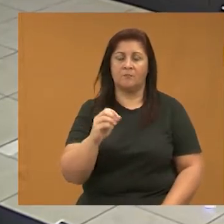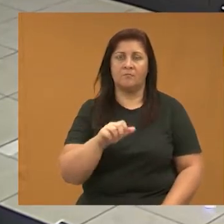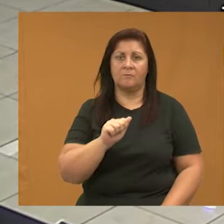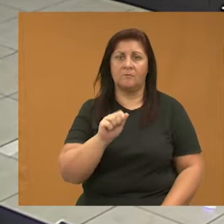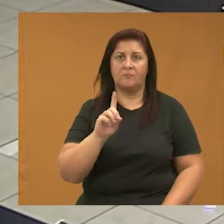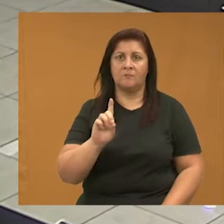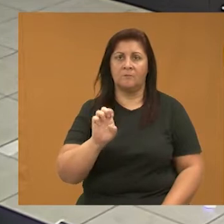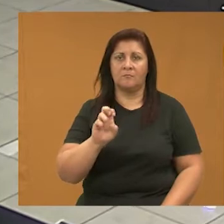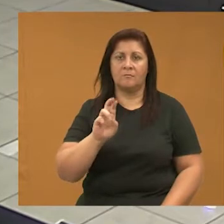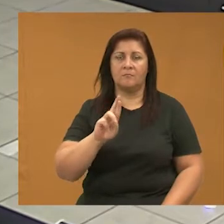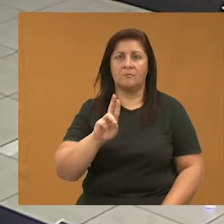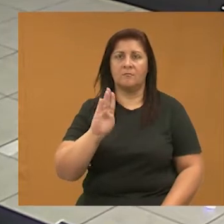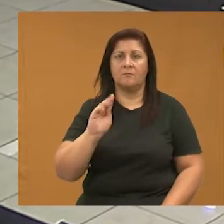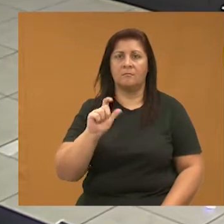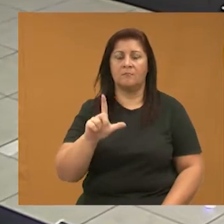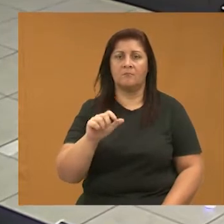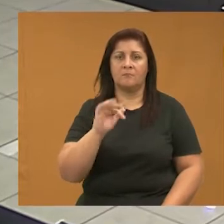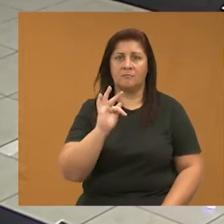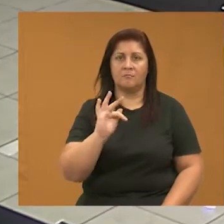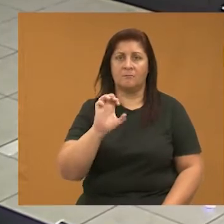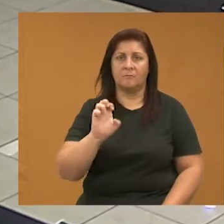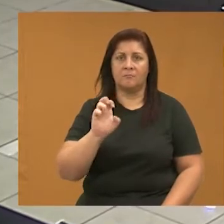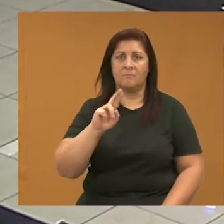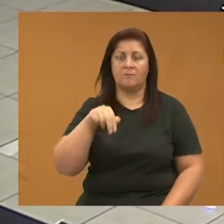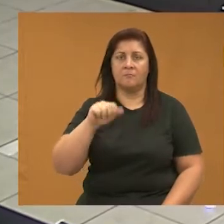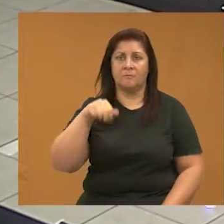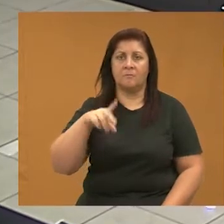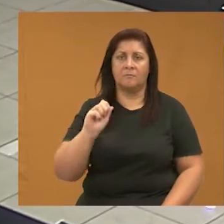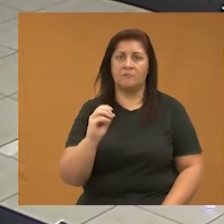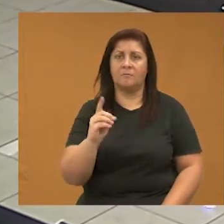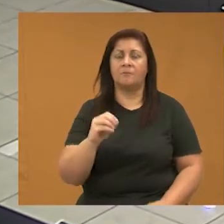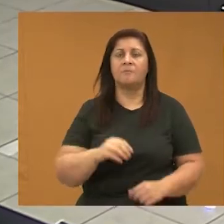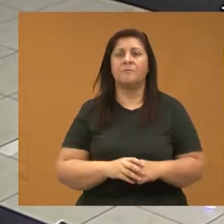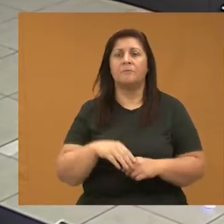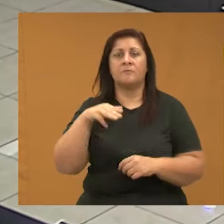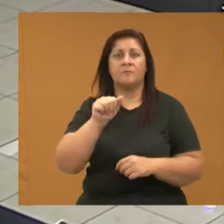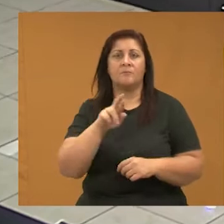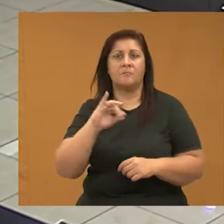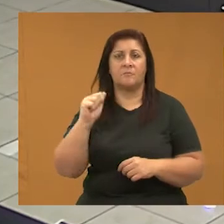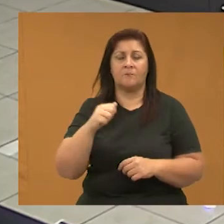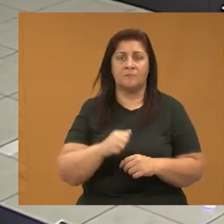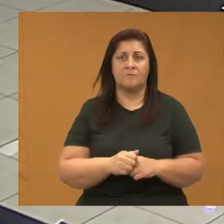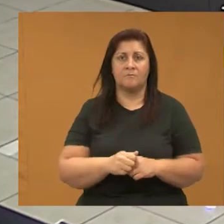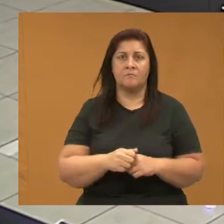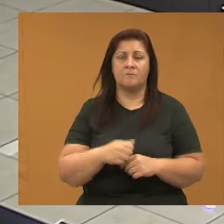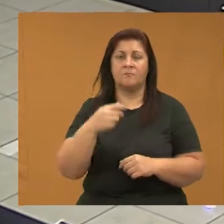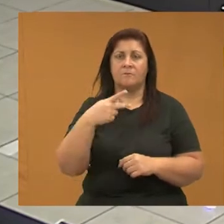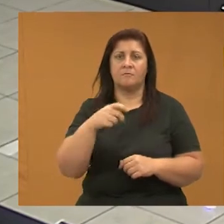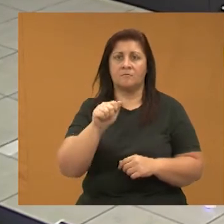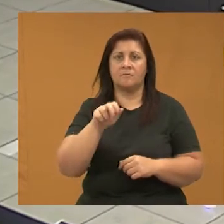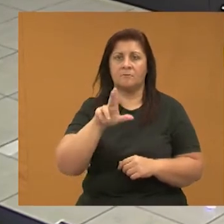Sodré, Fernanda Ótica Original, Doutora Márcia Santos, Paulinho dos